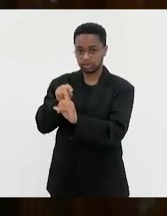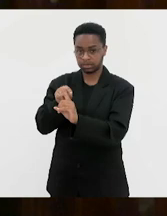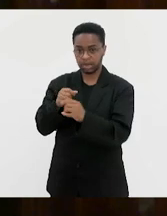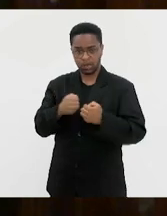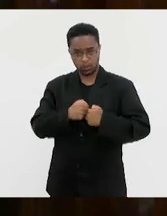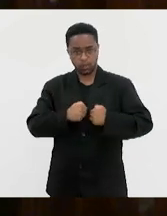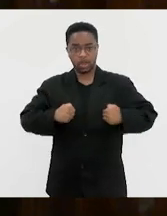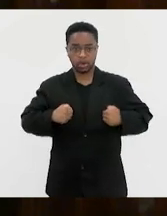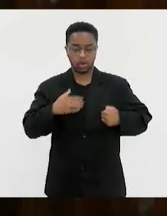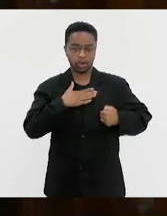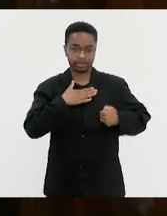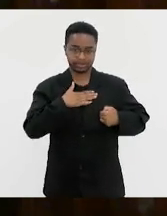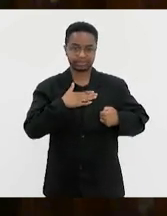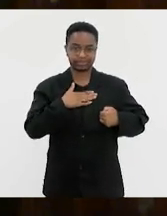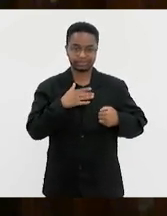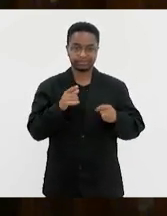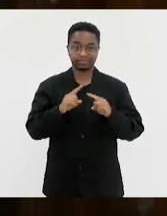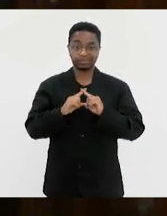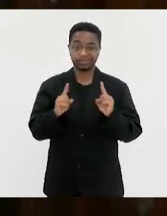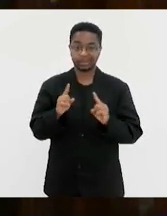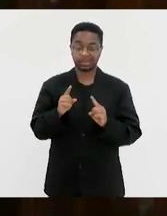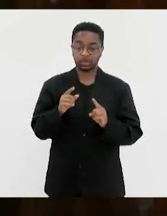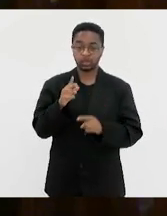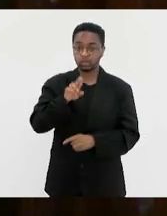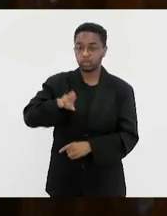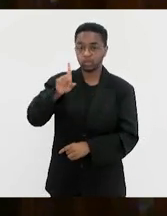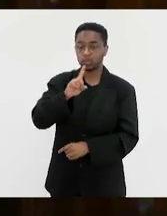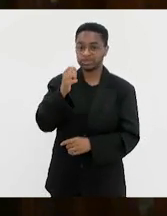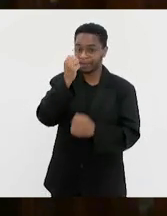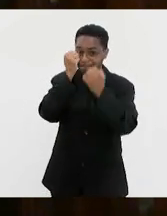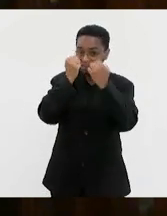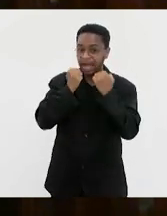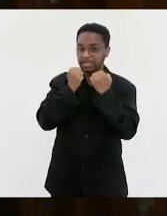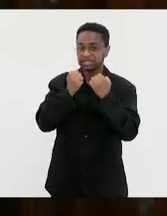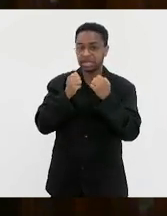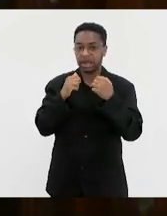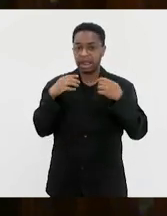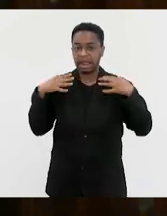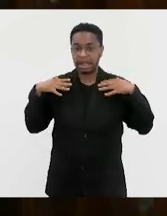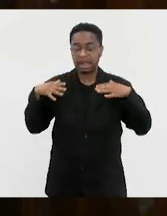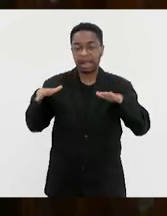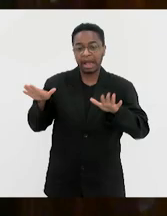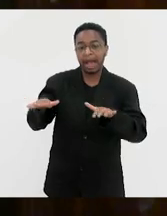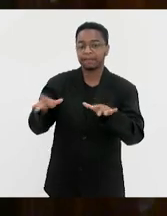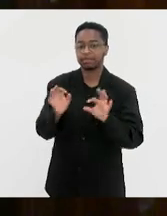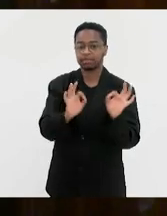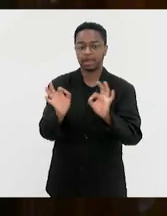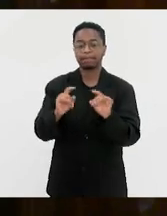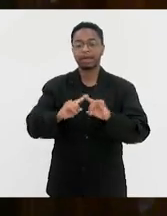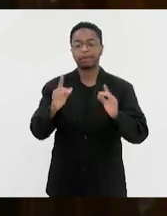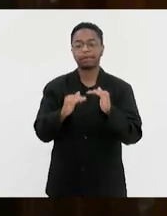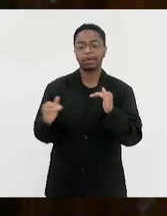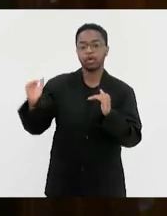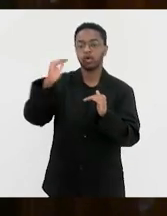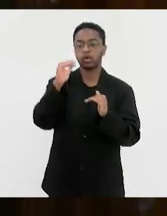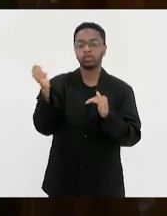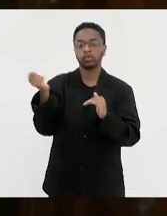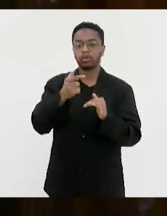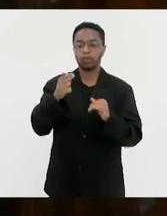seu pai, sendo que ele não usa máscara nem usa capa, mas ele é muito maior que o Batman e o Super-Homem.